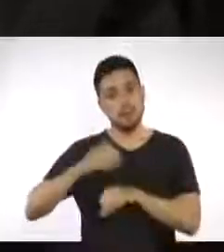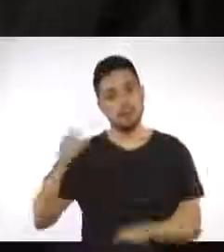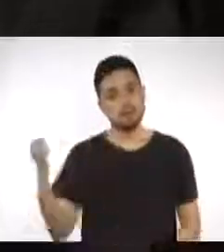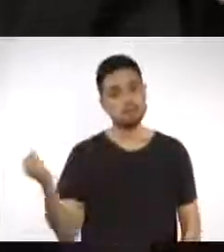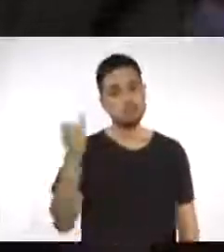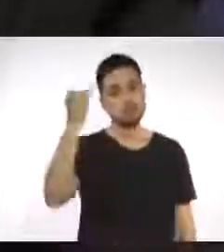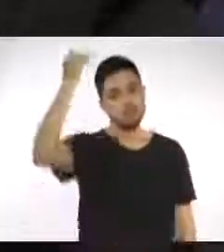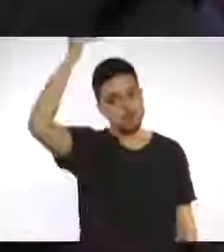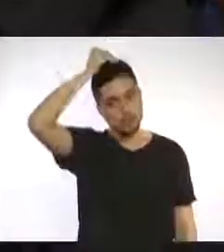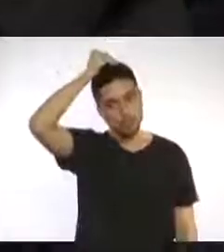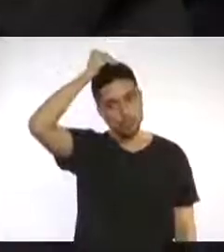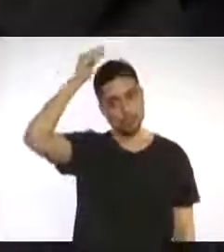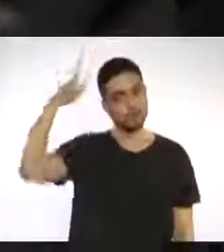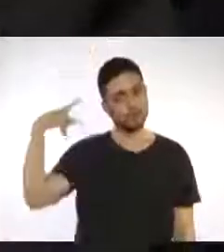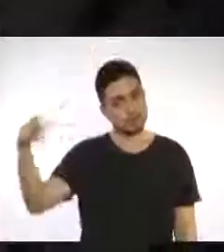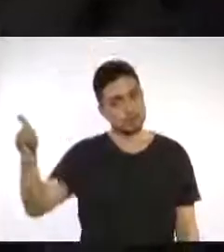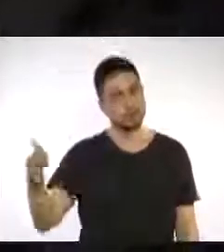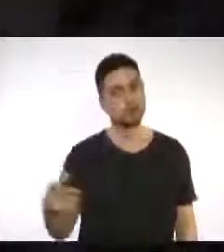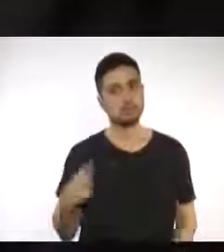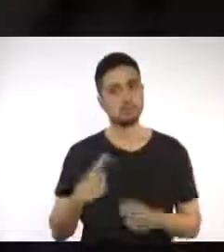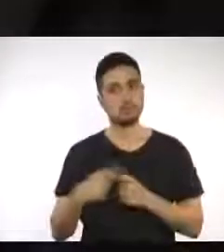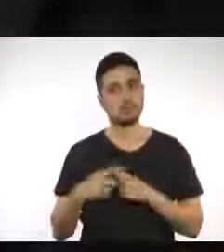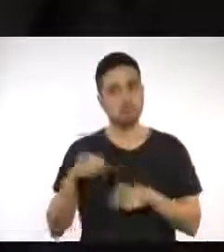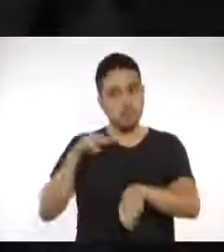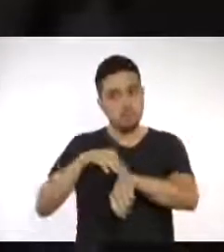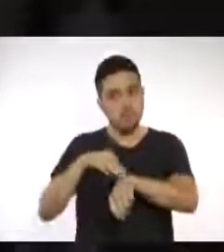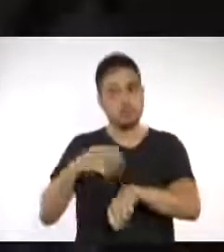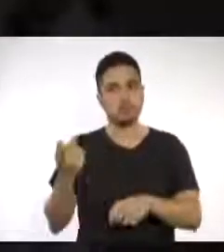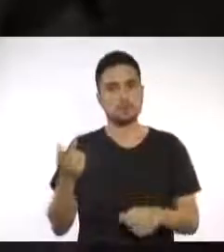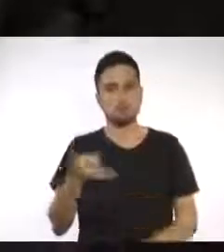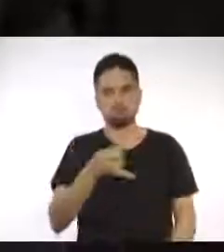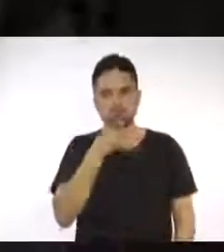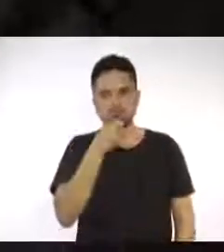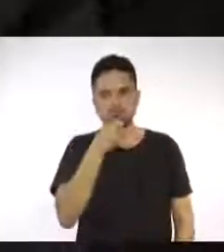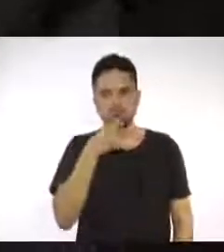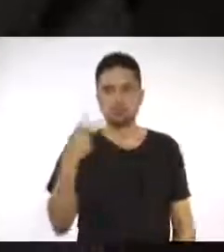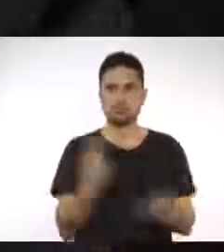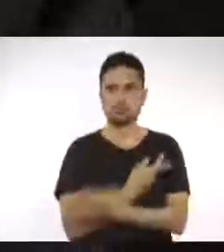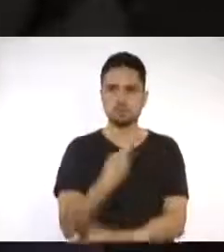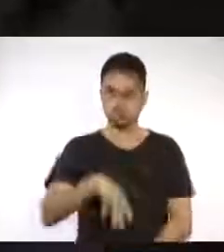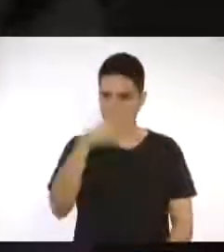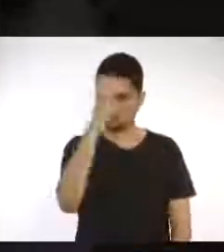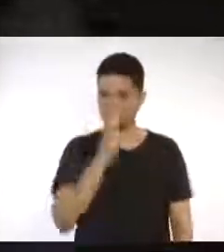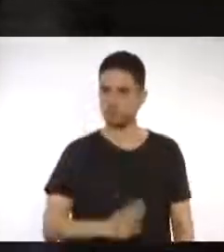importante responsável por esse momento triste por que passa o Brasil. Muito obrigada.